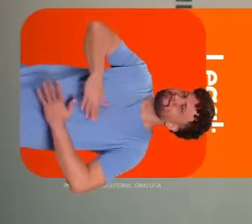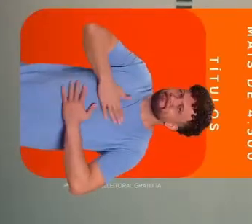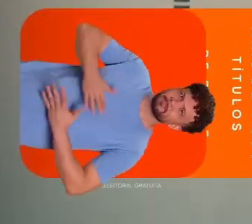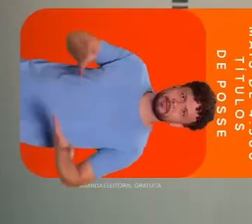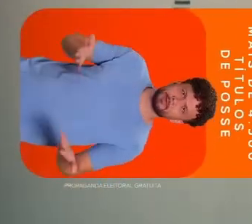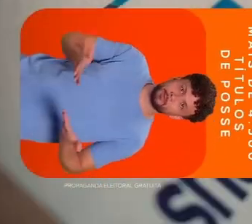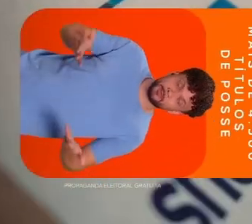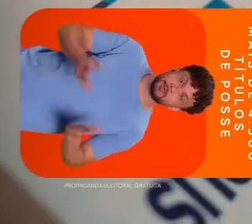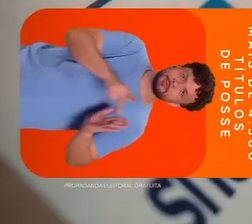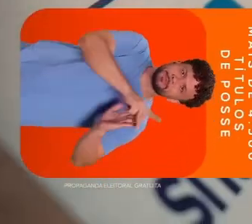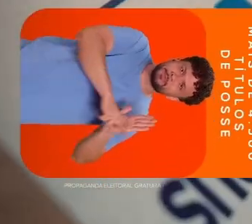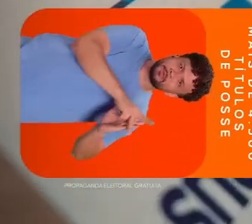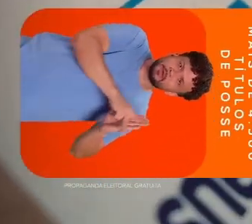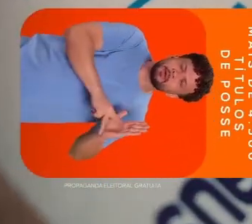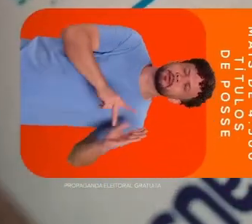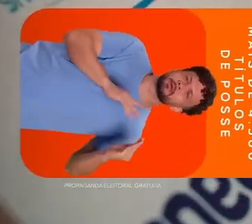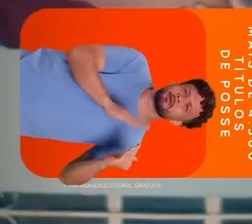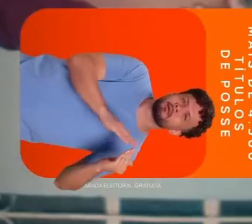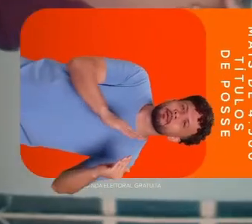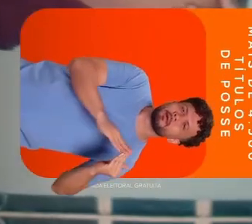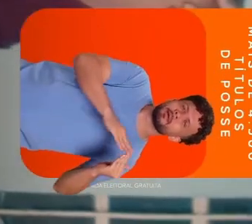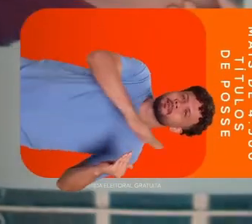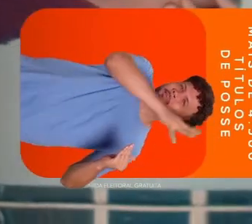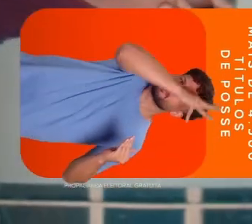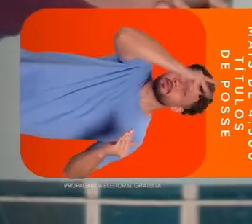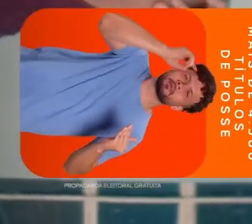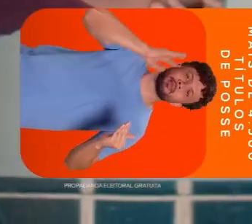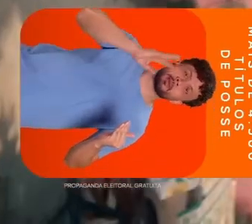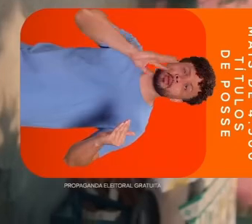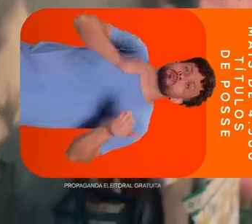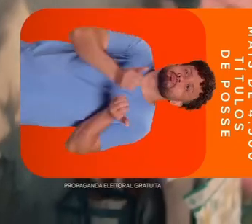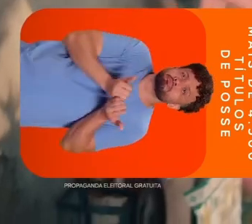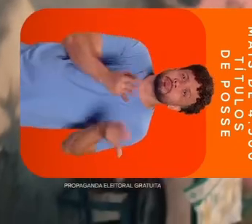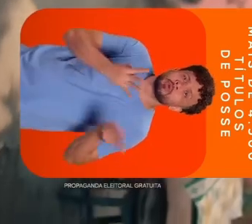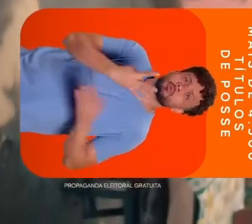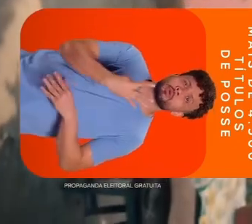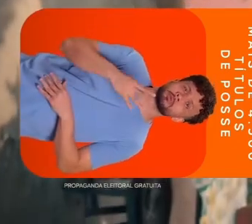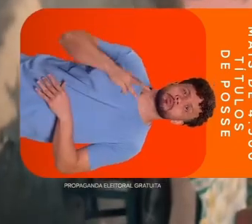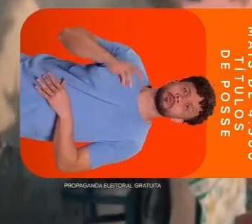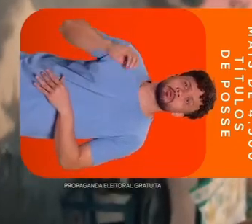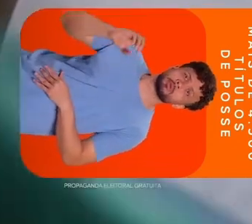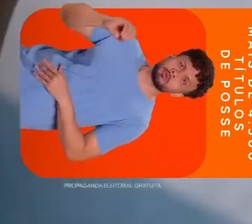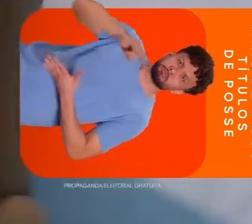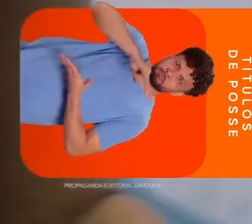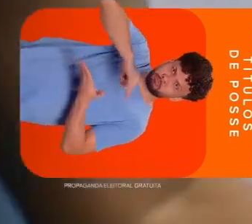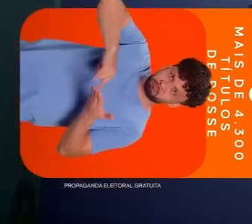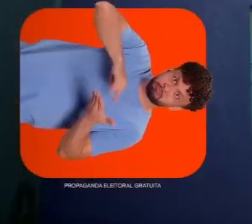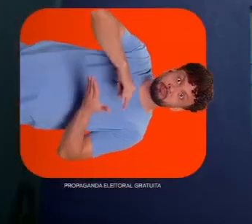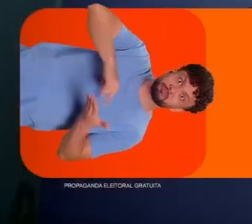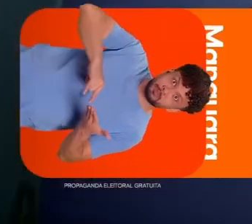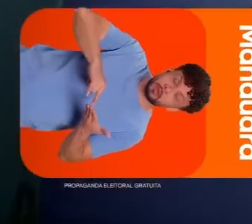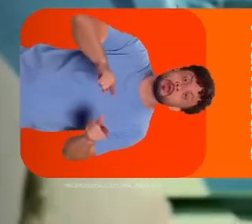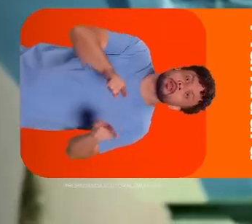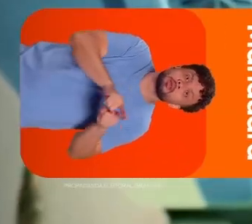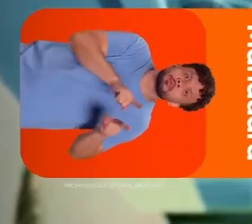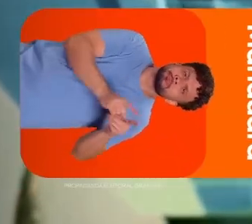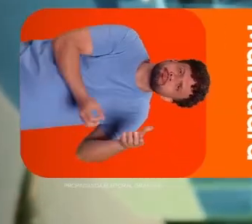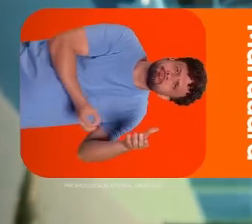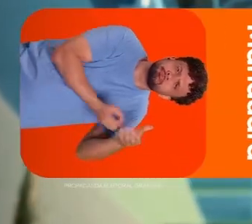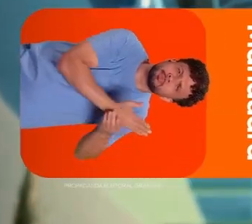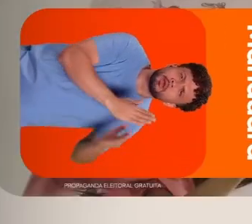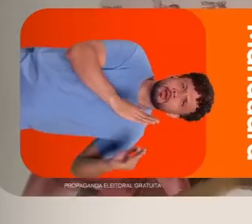tranquila. Com o programa Manaus Legal, já entregamos mais de 4.300 títulos de posse. Também criamos o